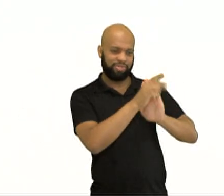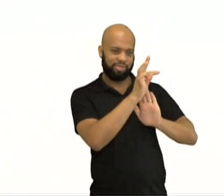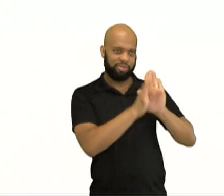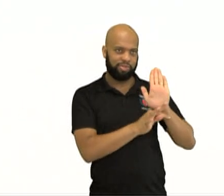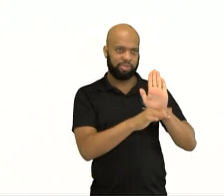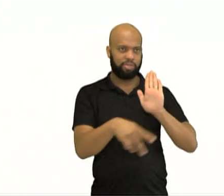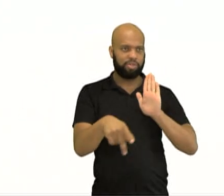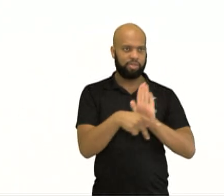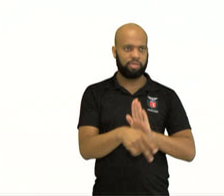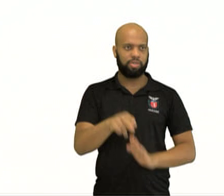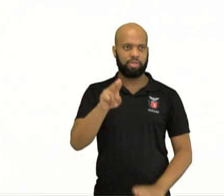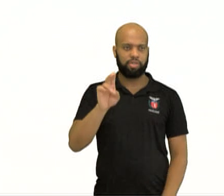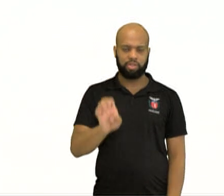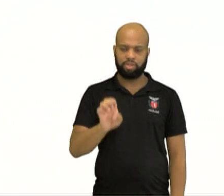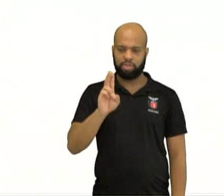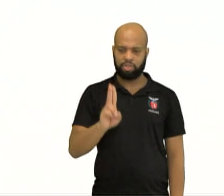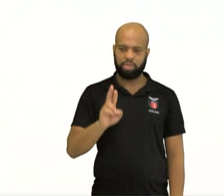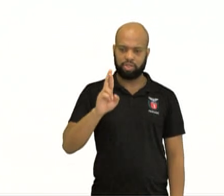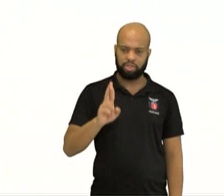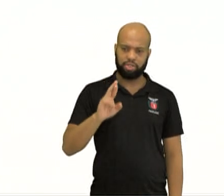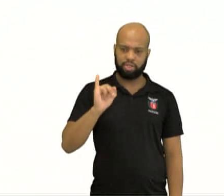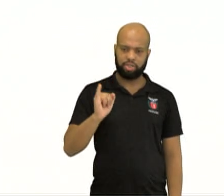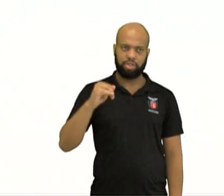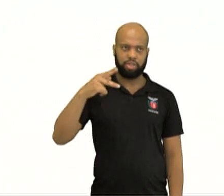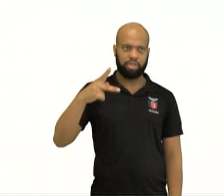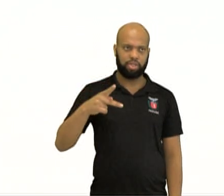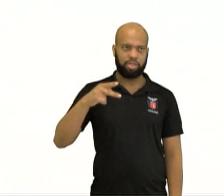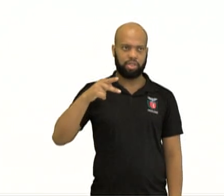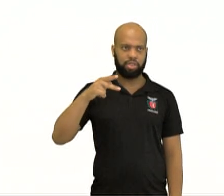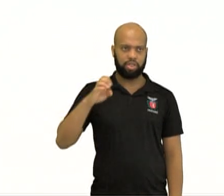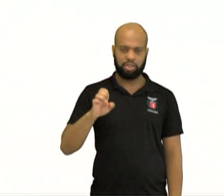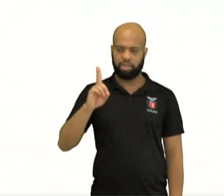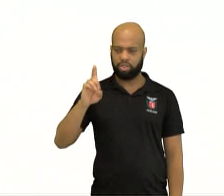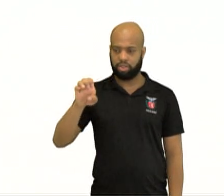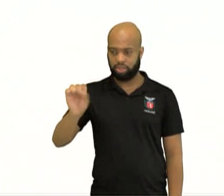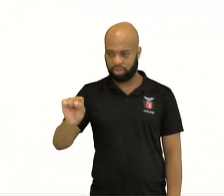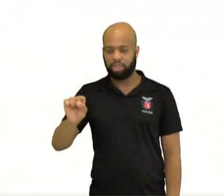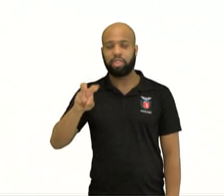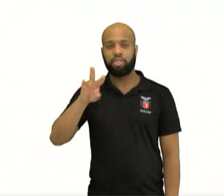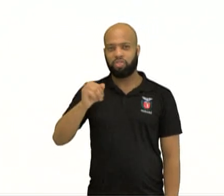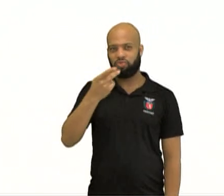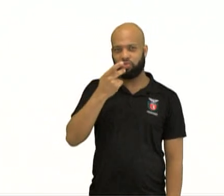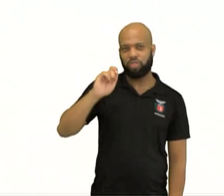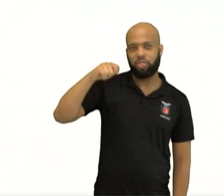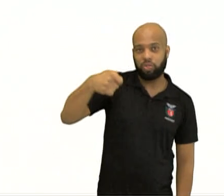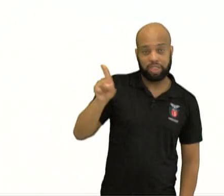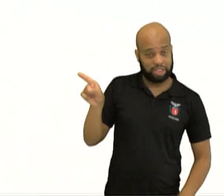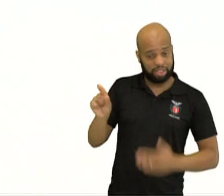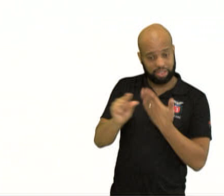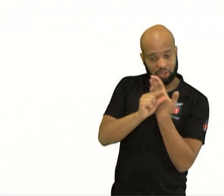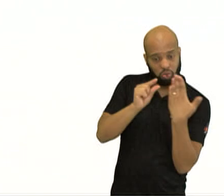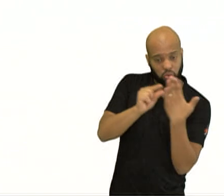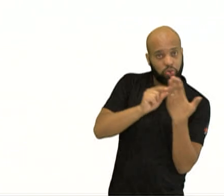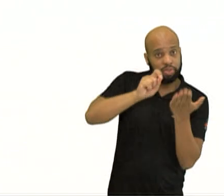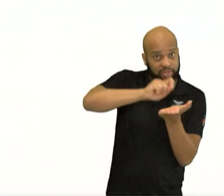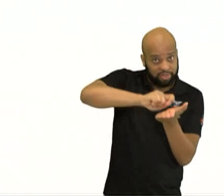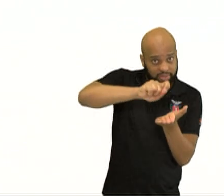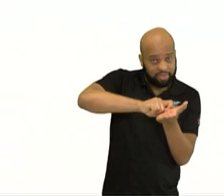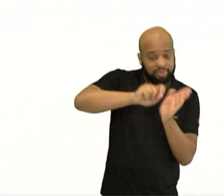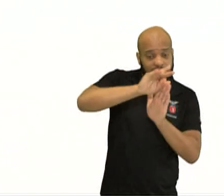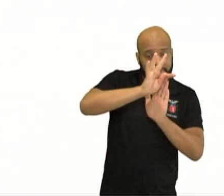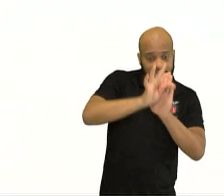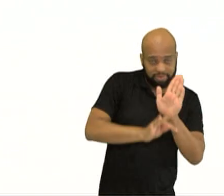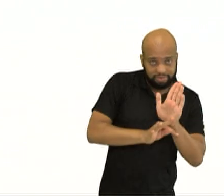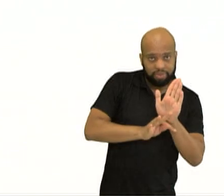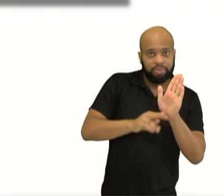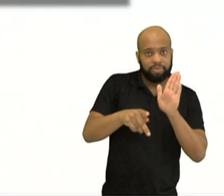pouco vamos falar sobre esse, né, escritor, sobre esse autor, né, de